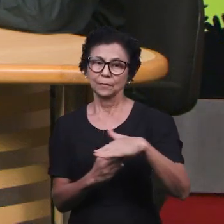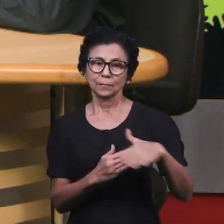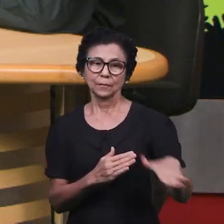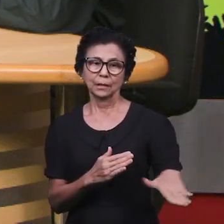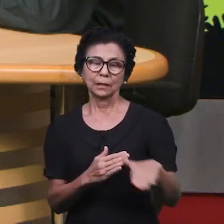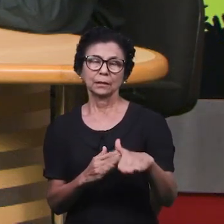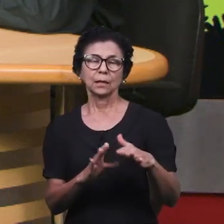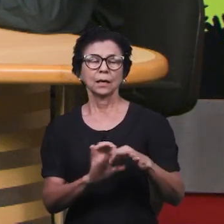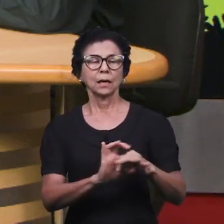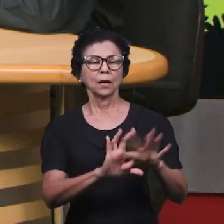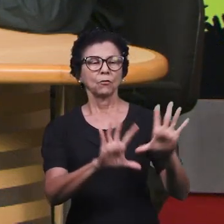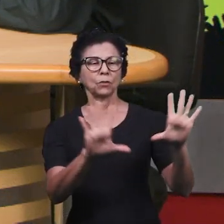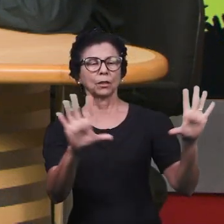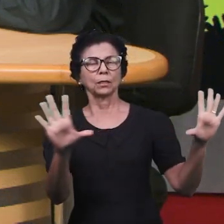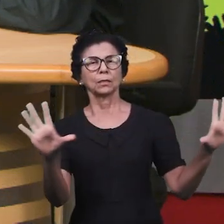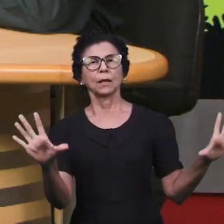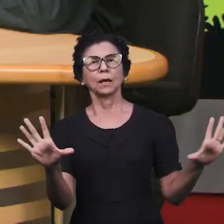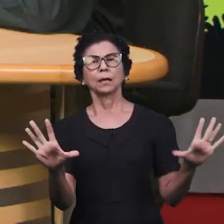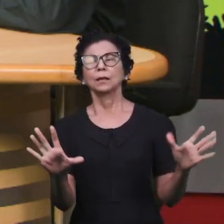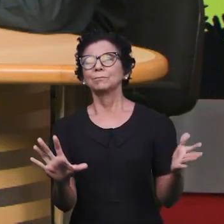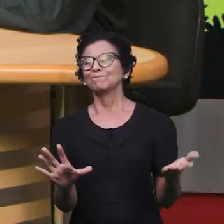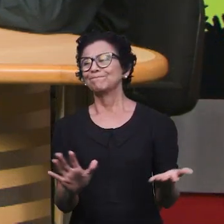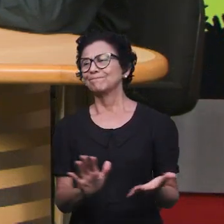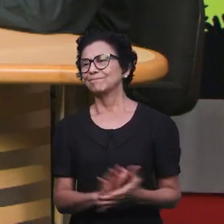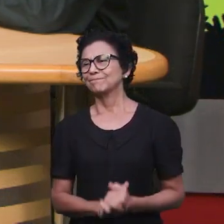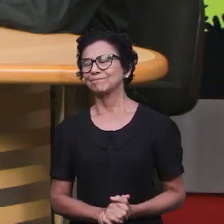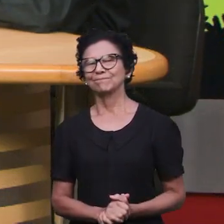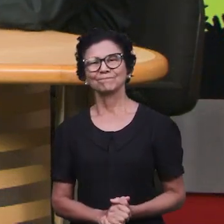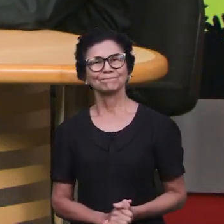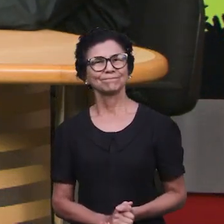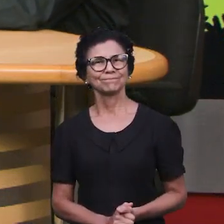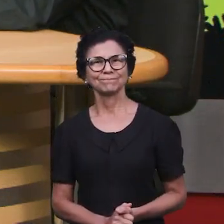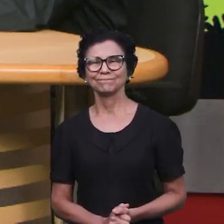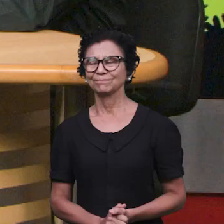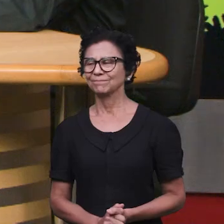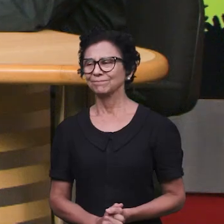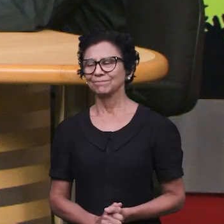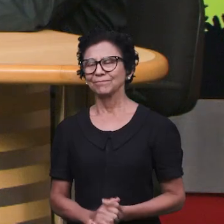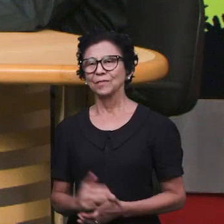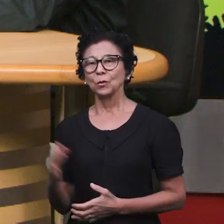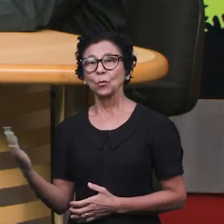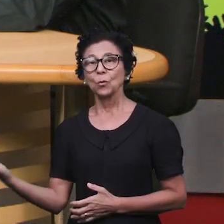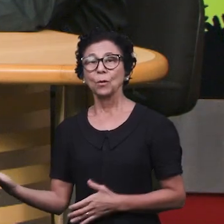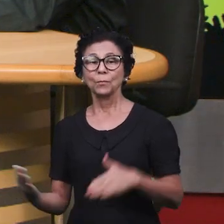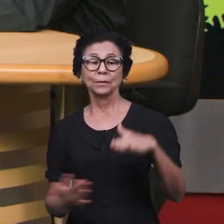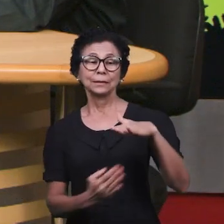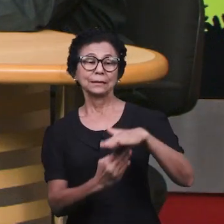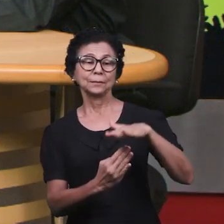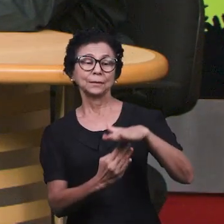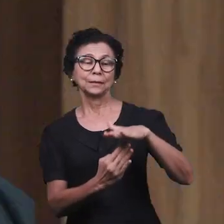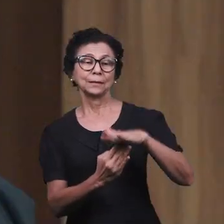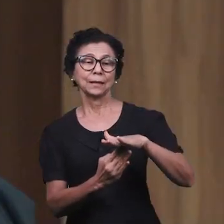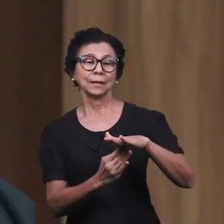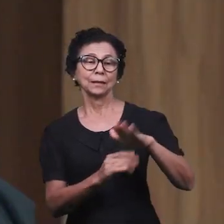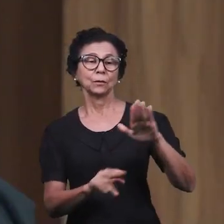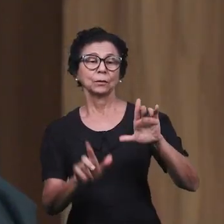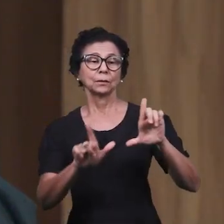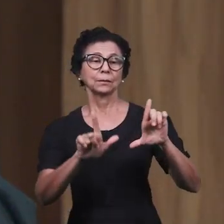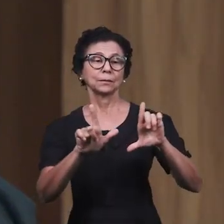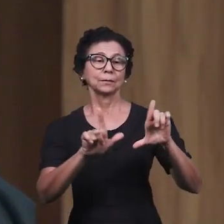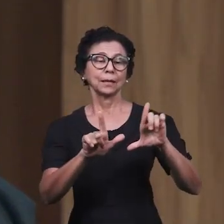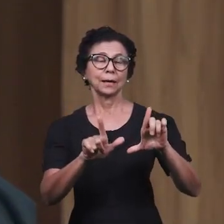que é entregue a si mesma, ela não tem condições de limitar o uso das telas, de